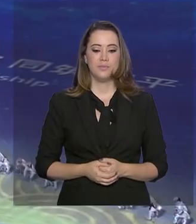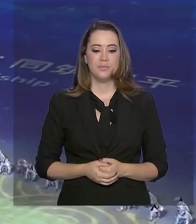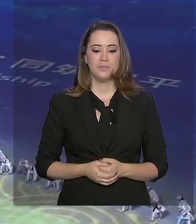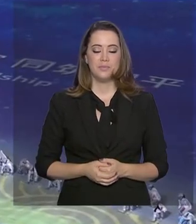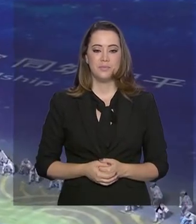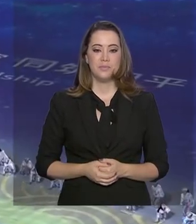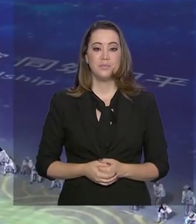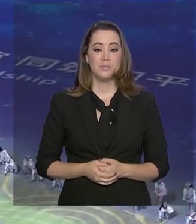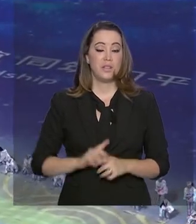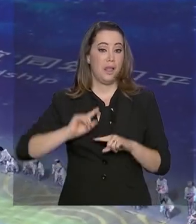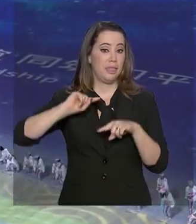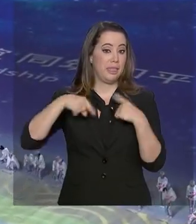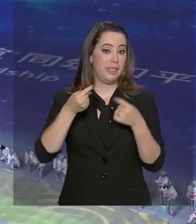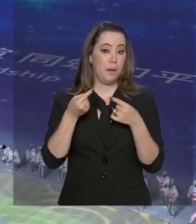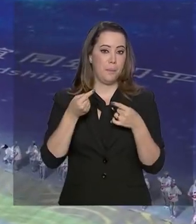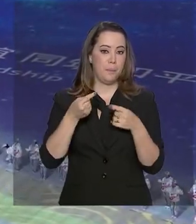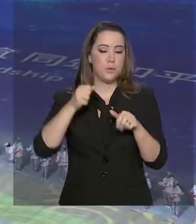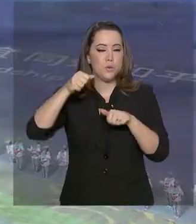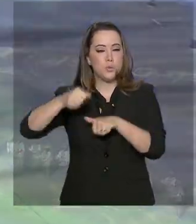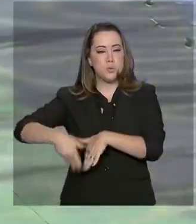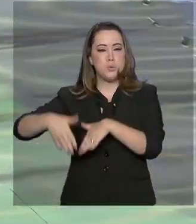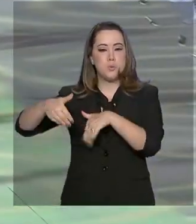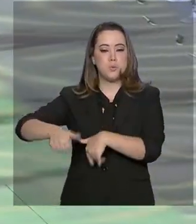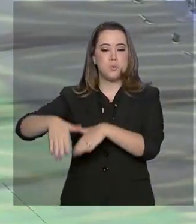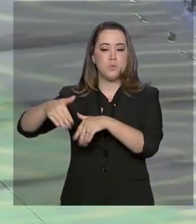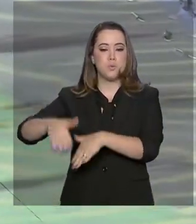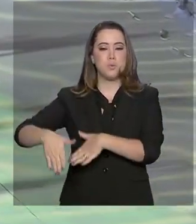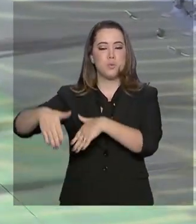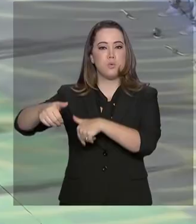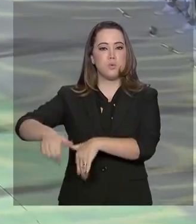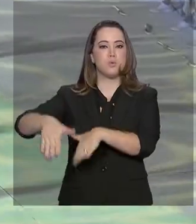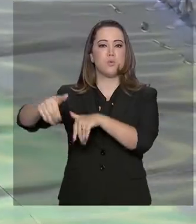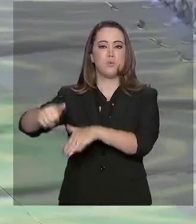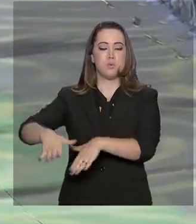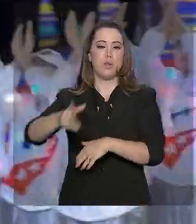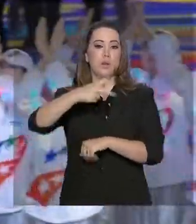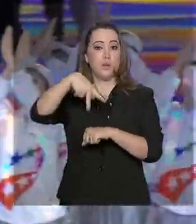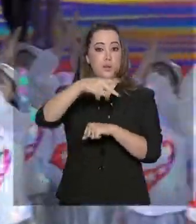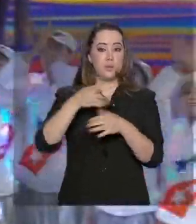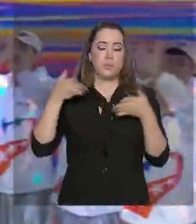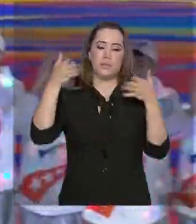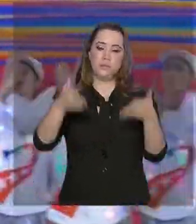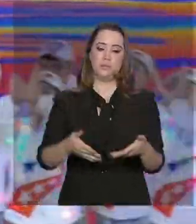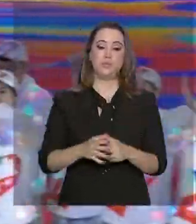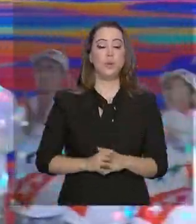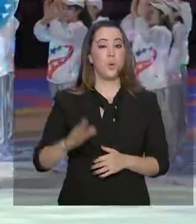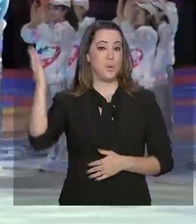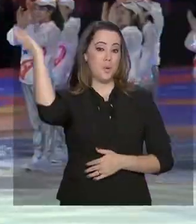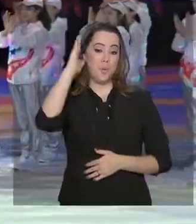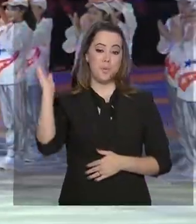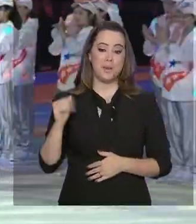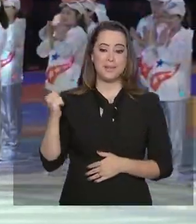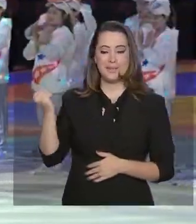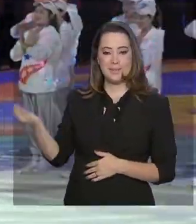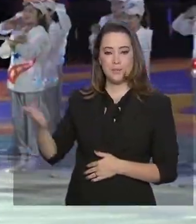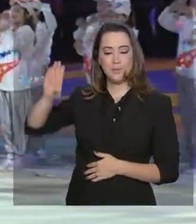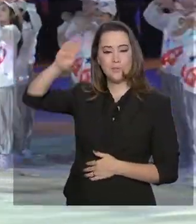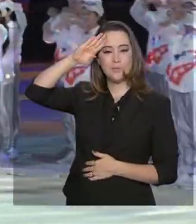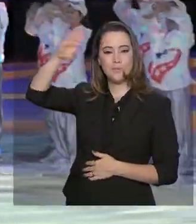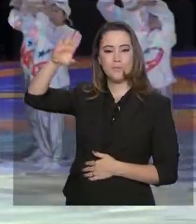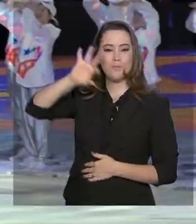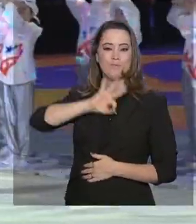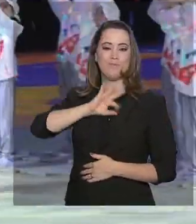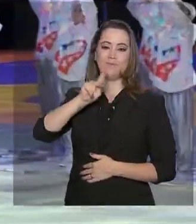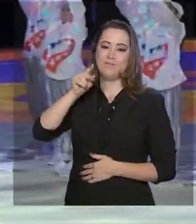Em seguida, o desfile das delegações dos países participantes. Na delegação do Brasil, o soldado PM